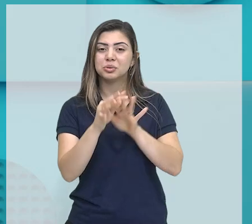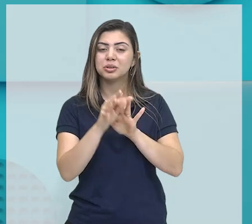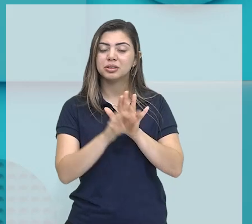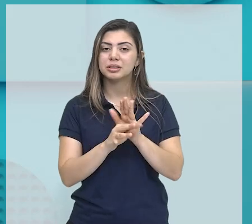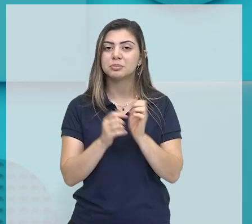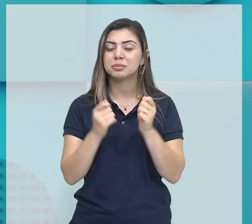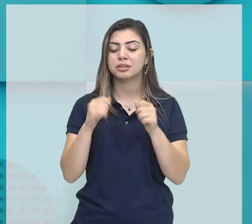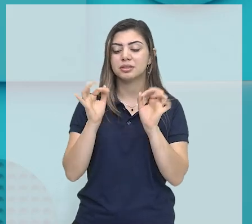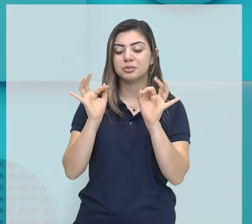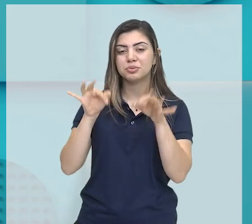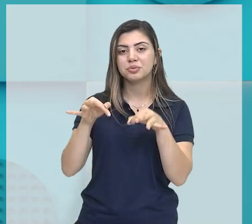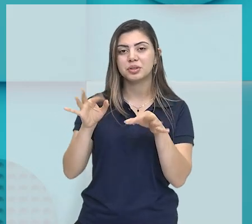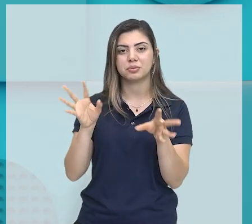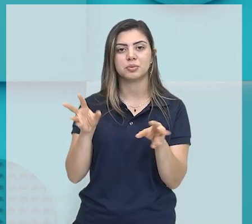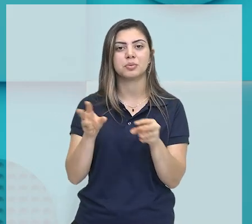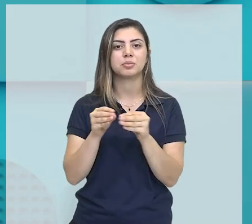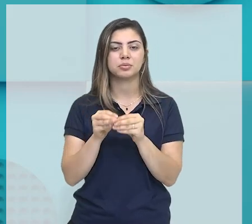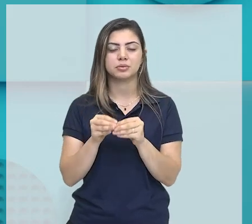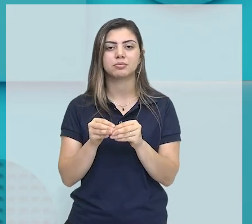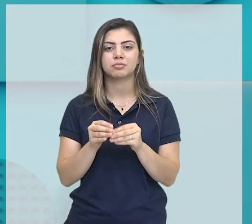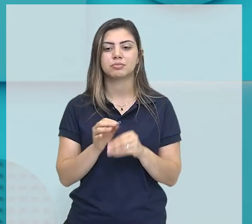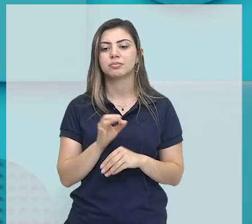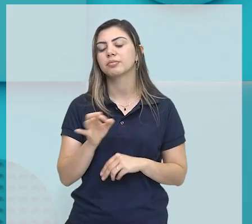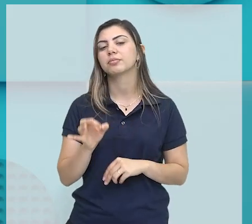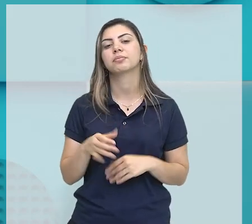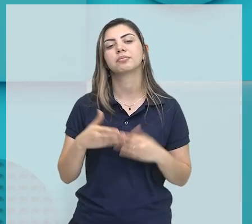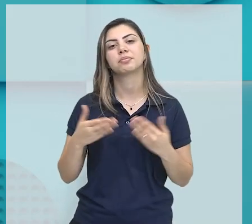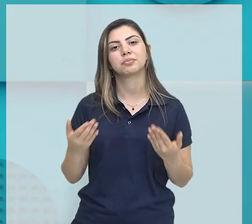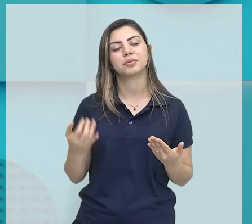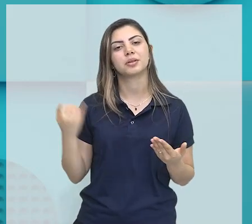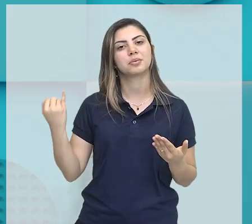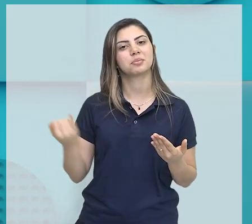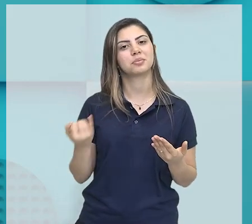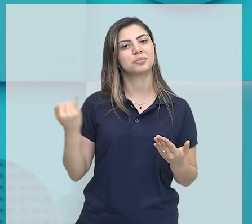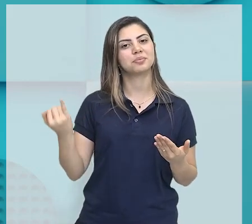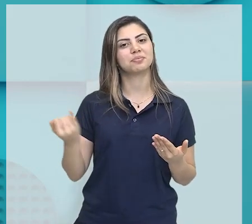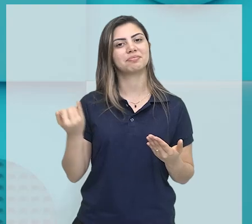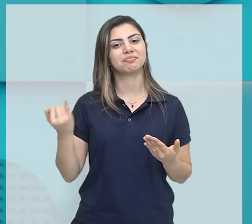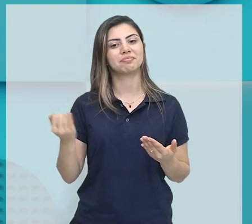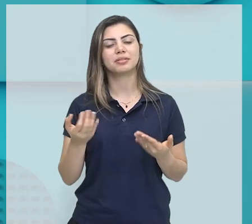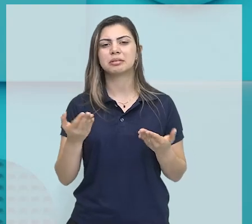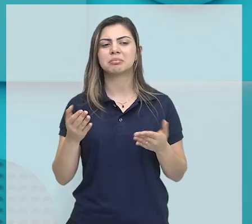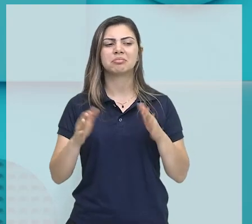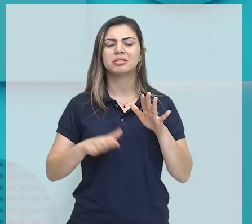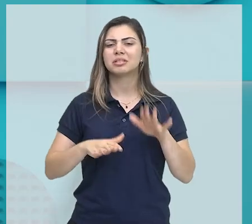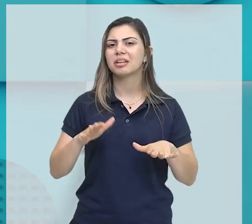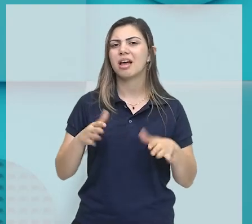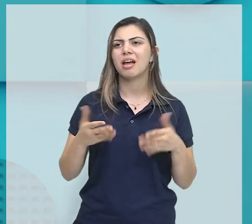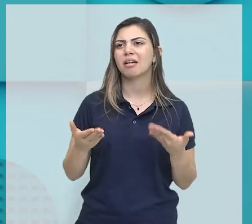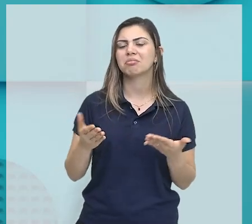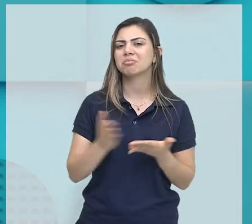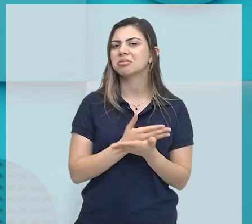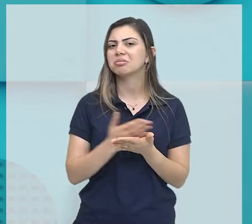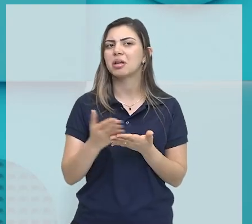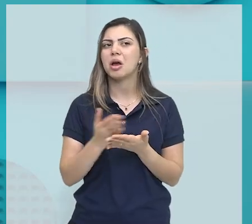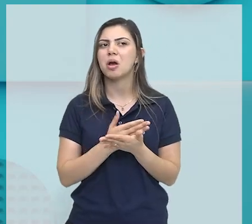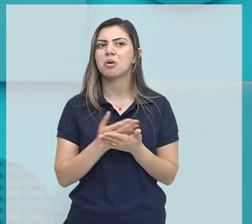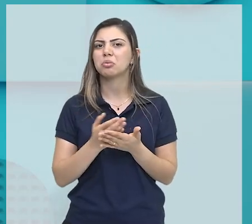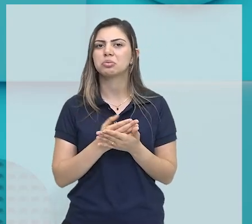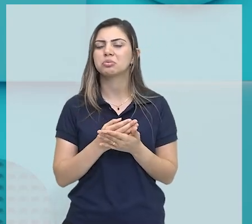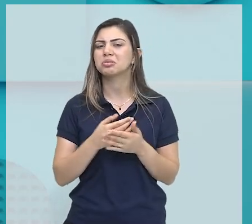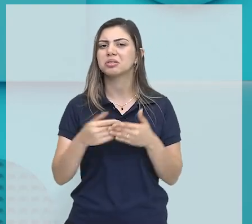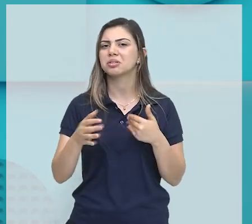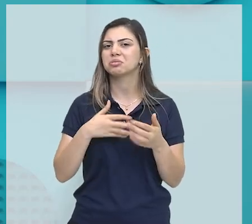e fazer um fechamento. Né? Então, isso é muito importante em qualquer texto, né, em qualquer tipo textual.